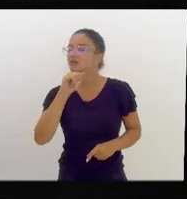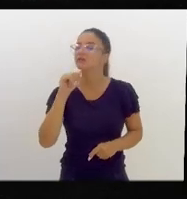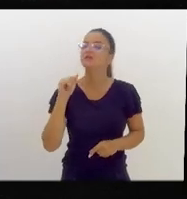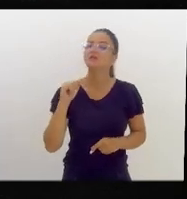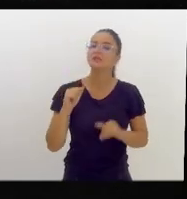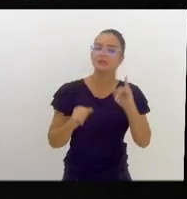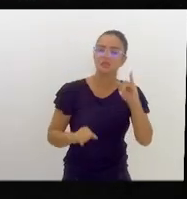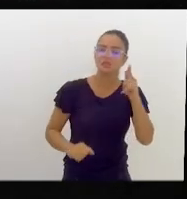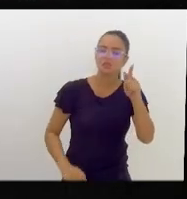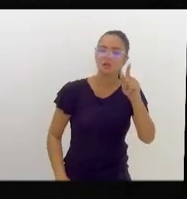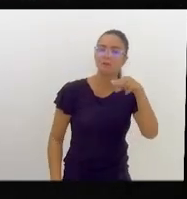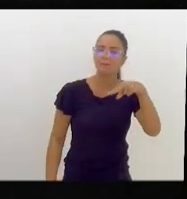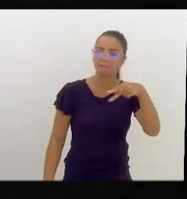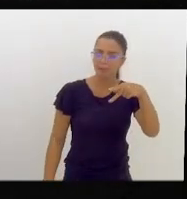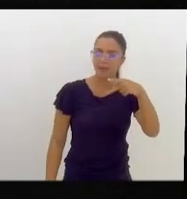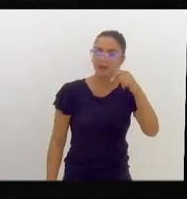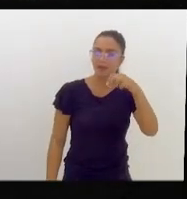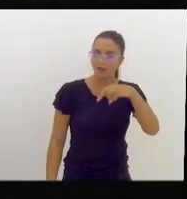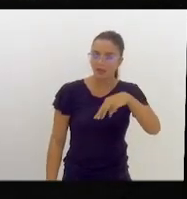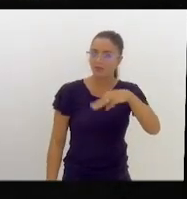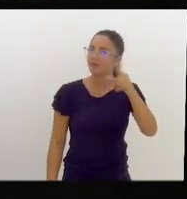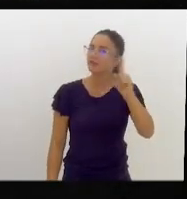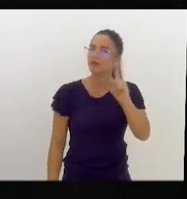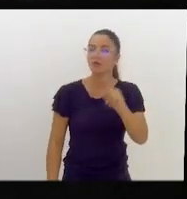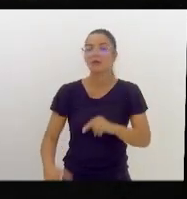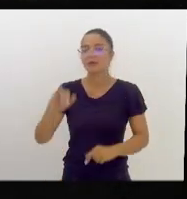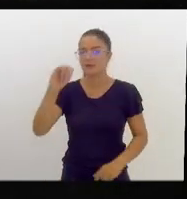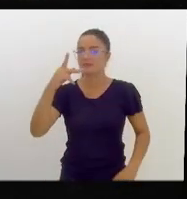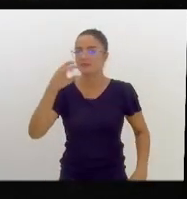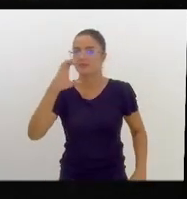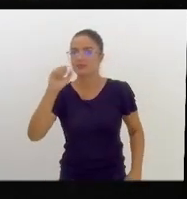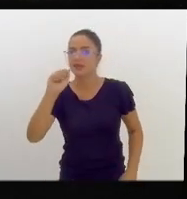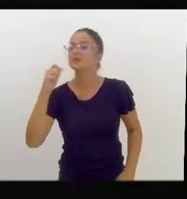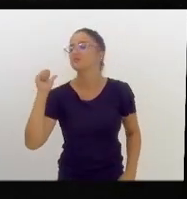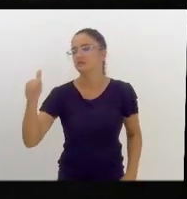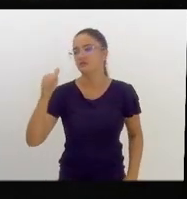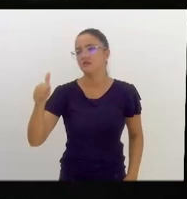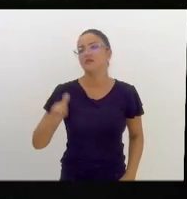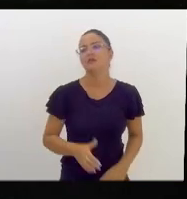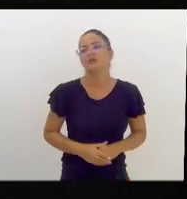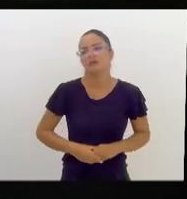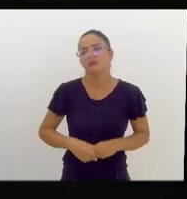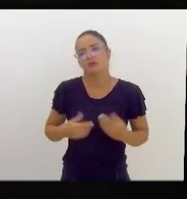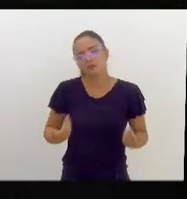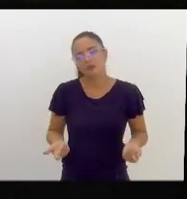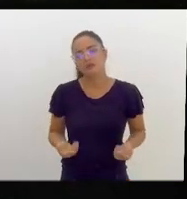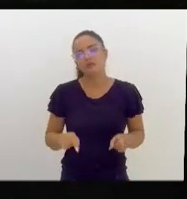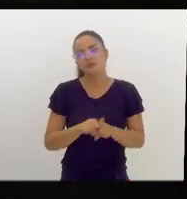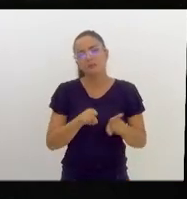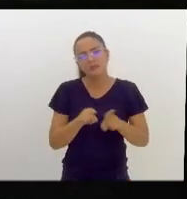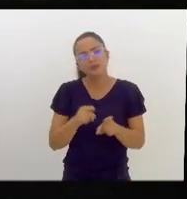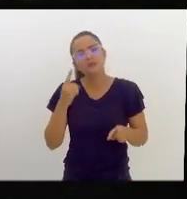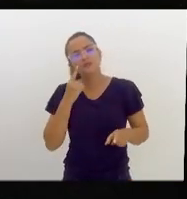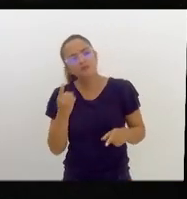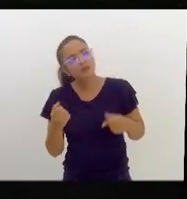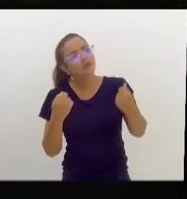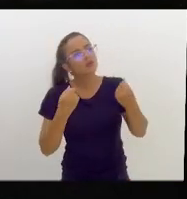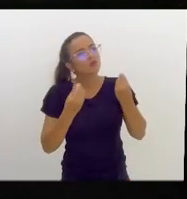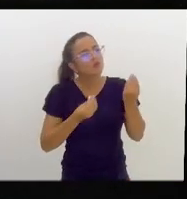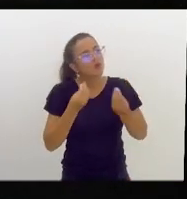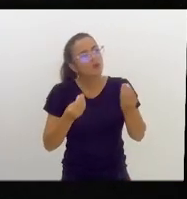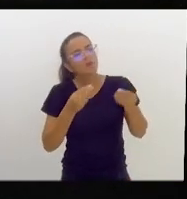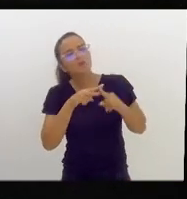e a aplicação dos recursos da SEDAI, né, de modo a modernizar o sistema de